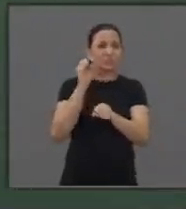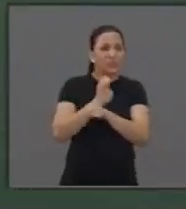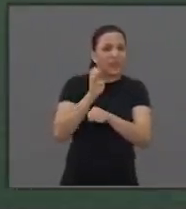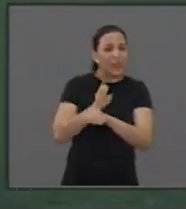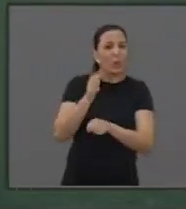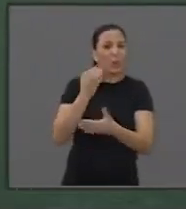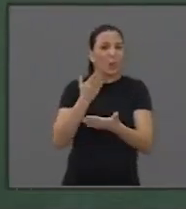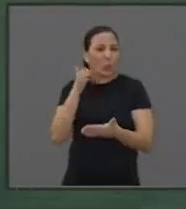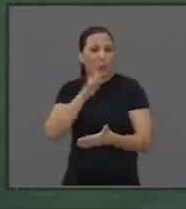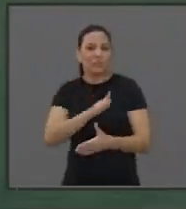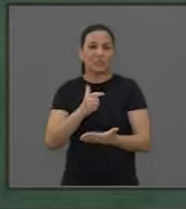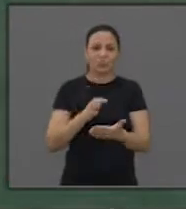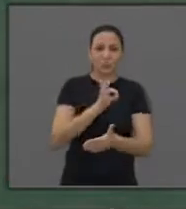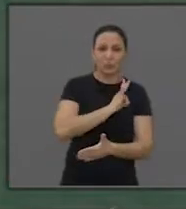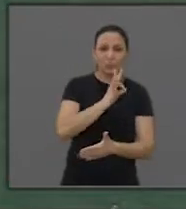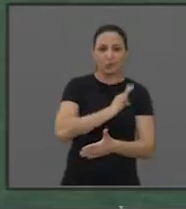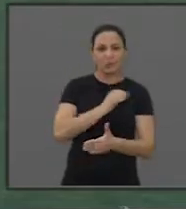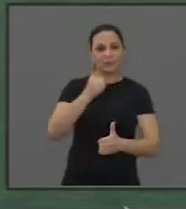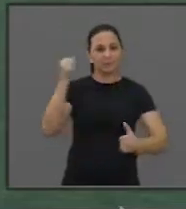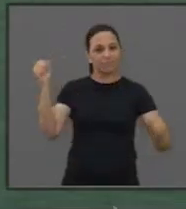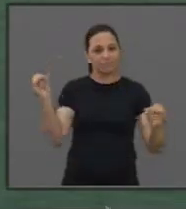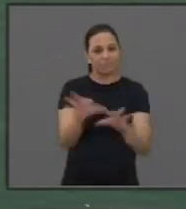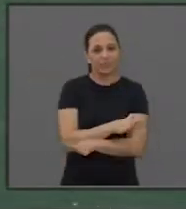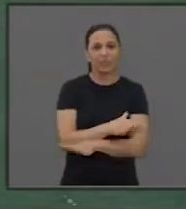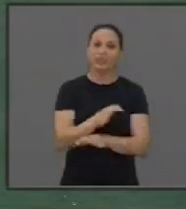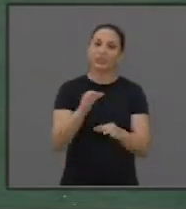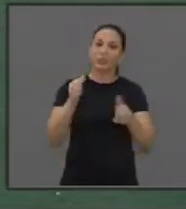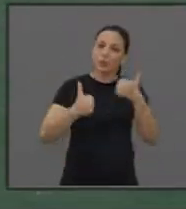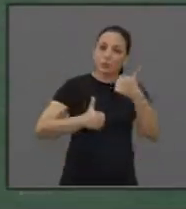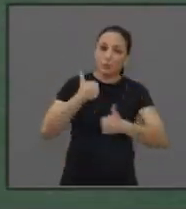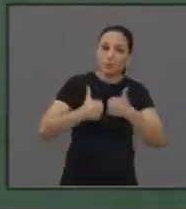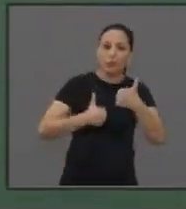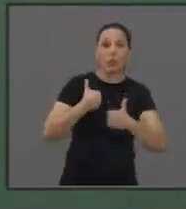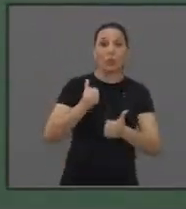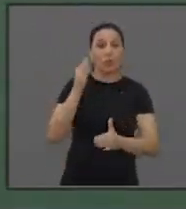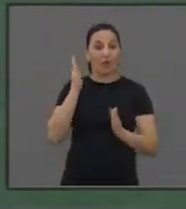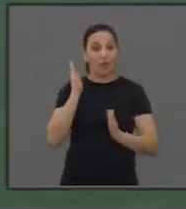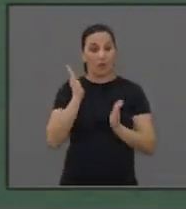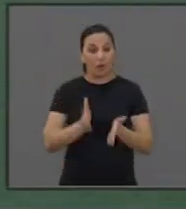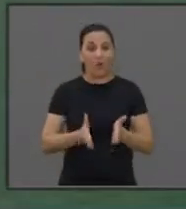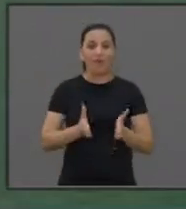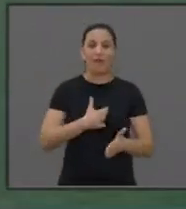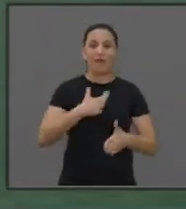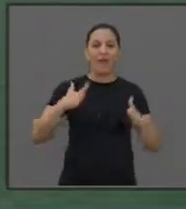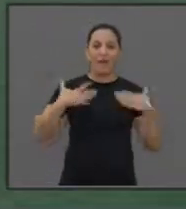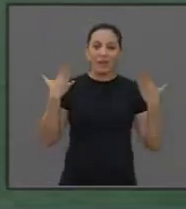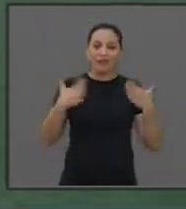jogo. Agora é só alegria, é o coração